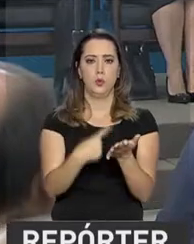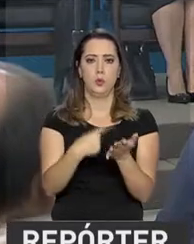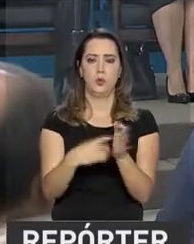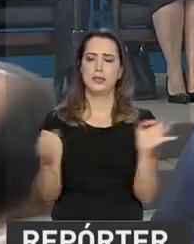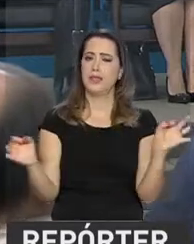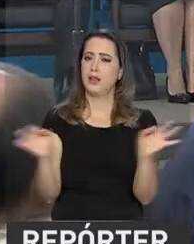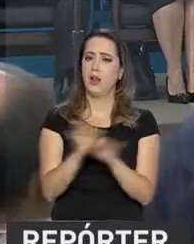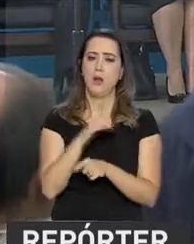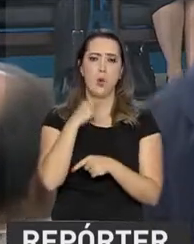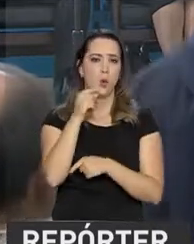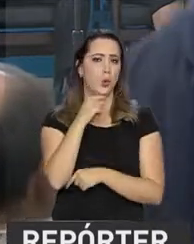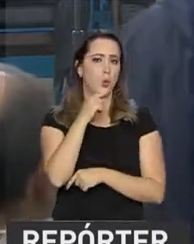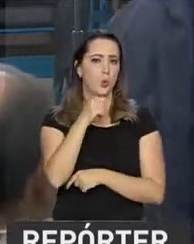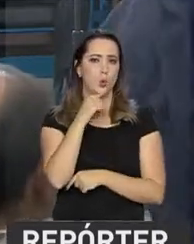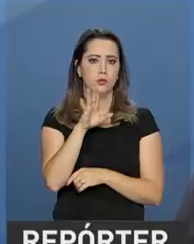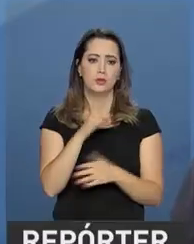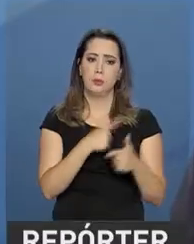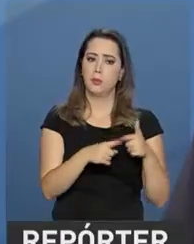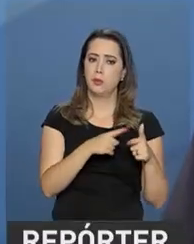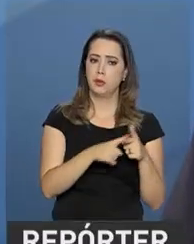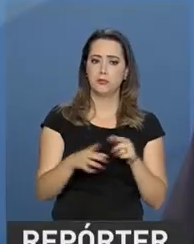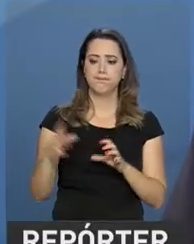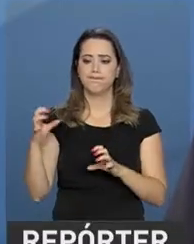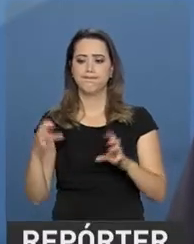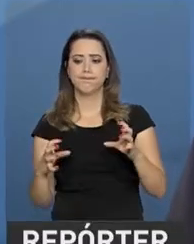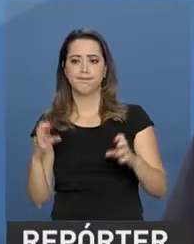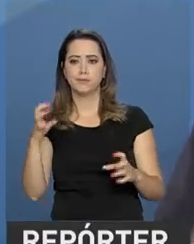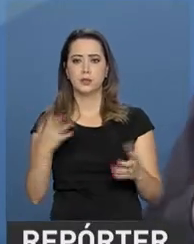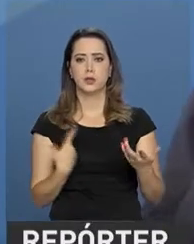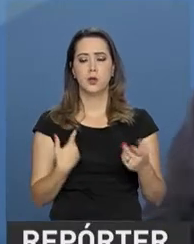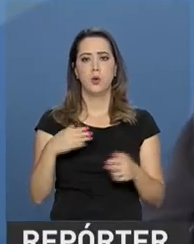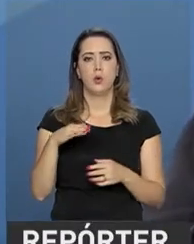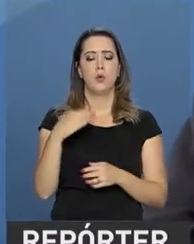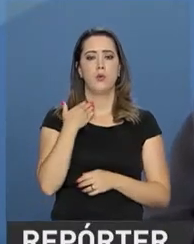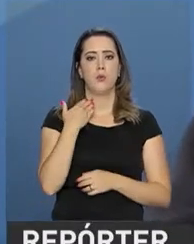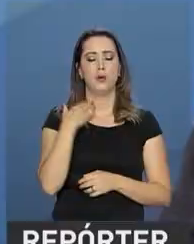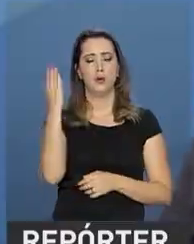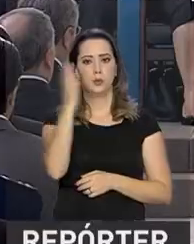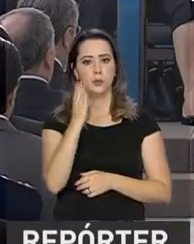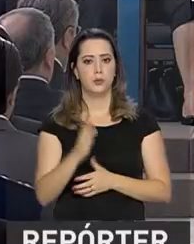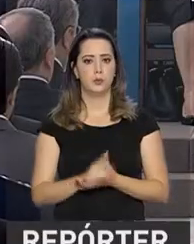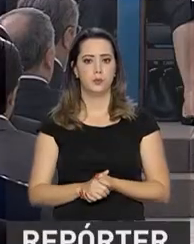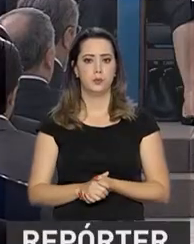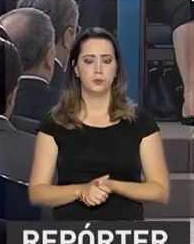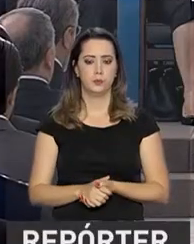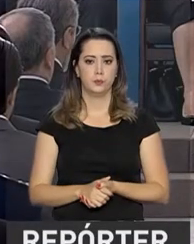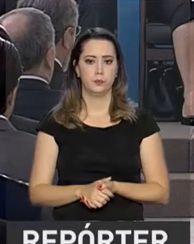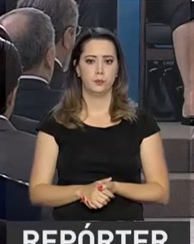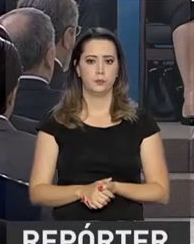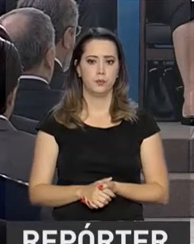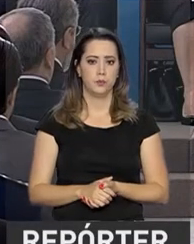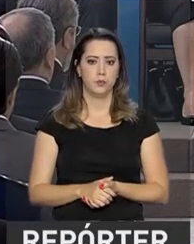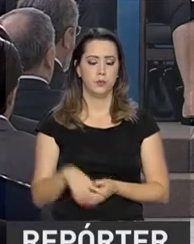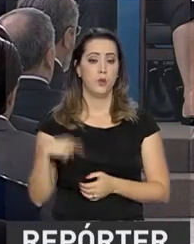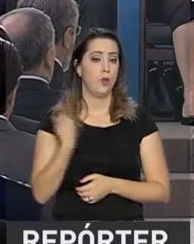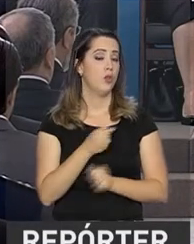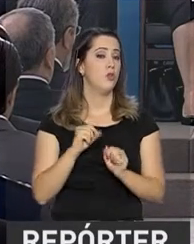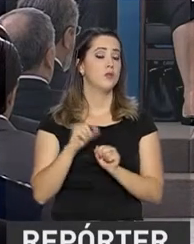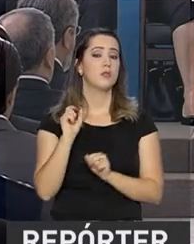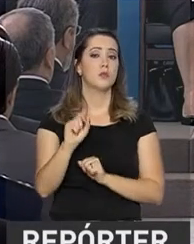incertezas que colocavam em risco a estabilidade do sistema bancário do país o que nós fizemos apenas